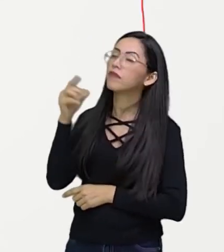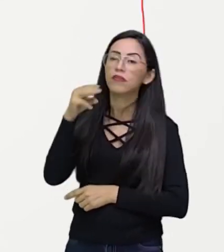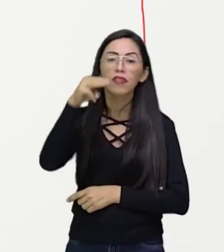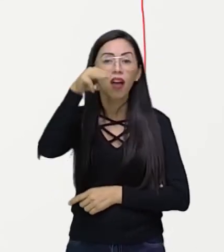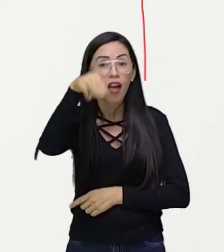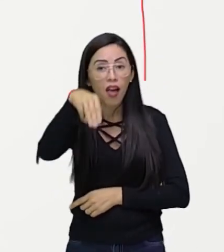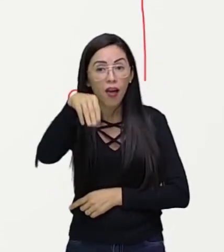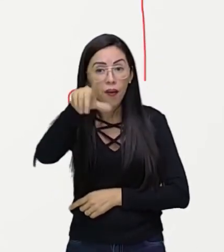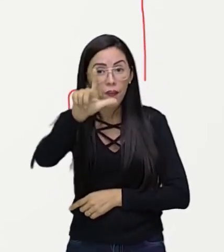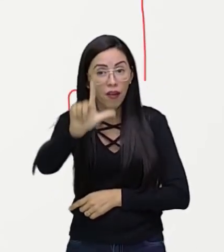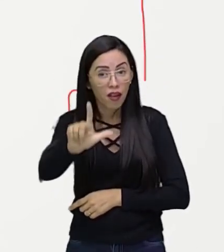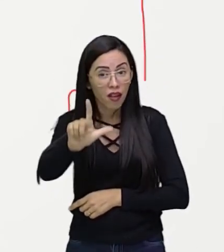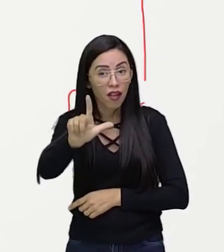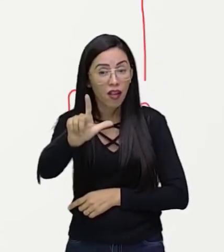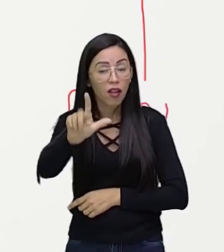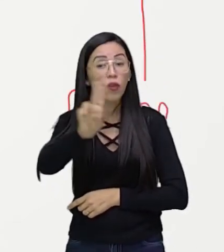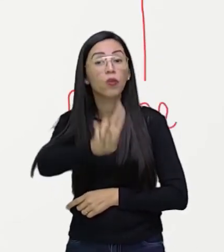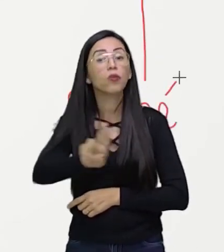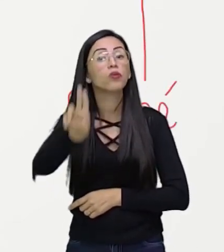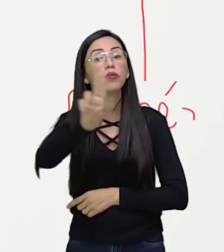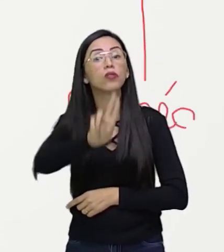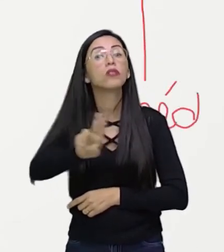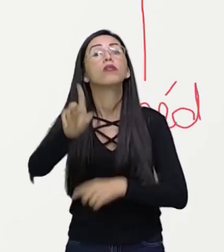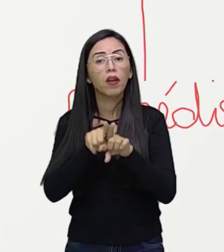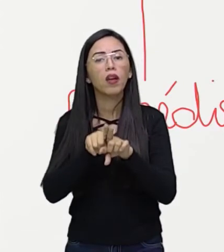Onde usamos muito em